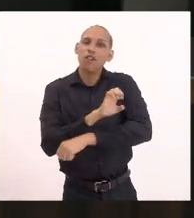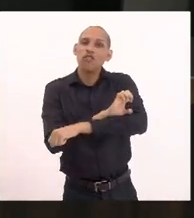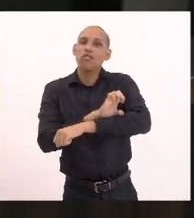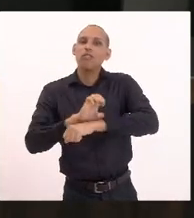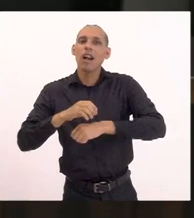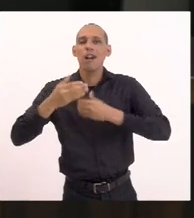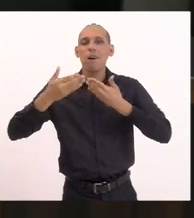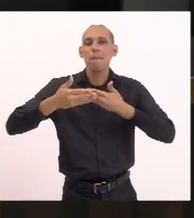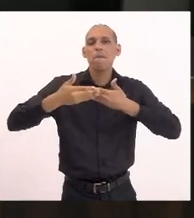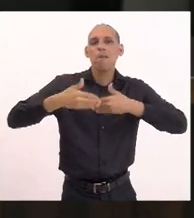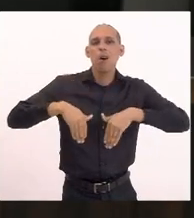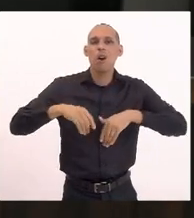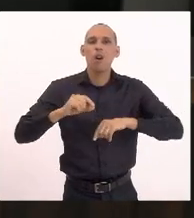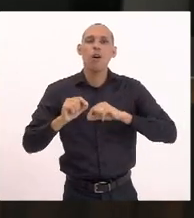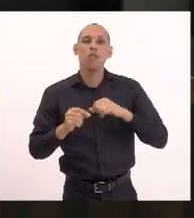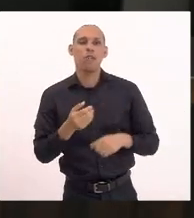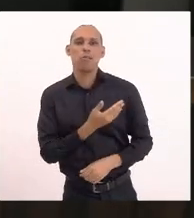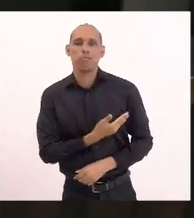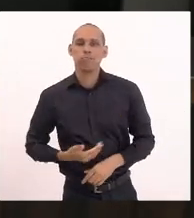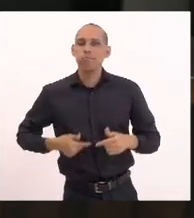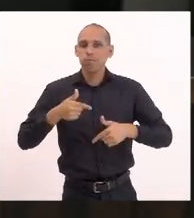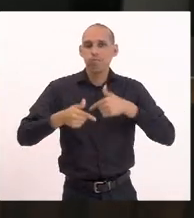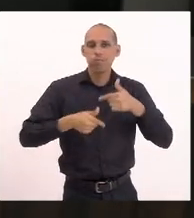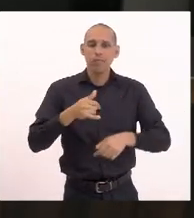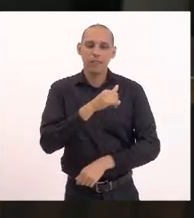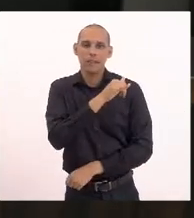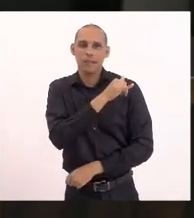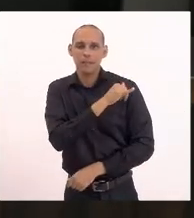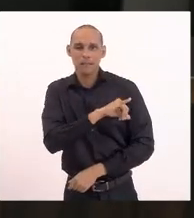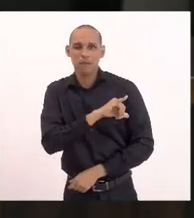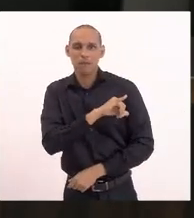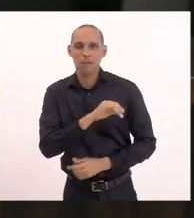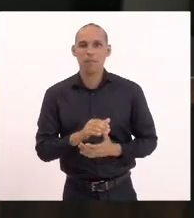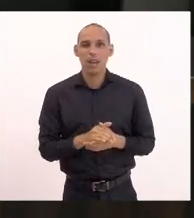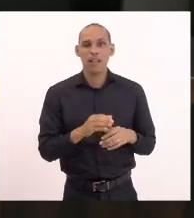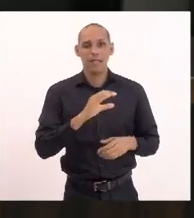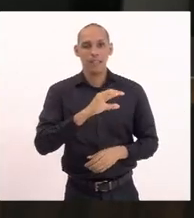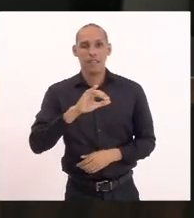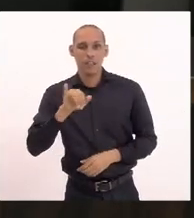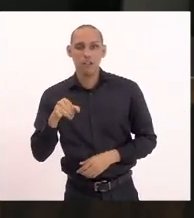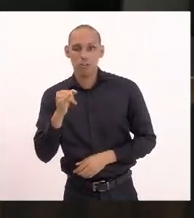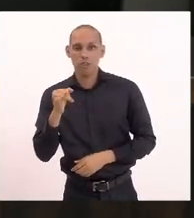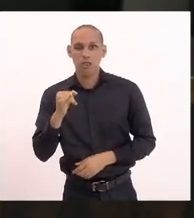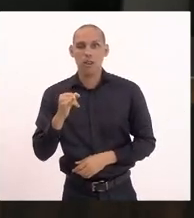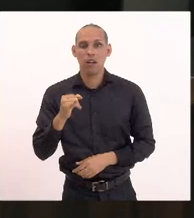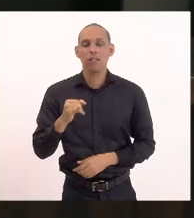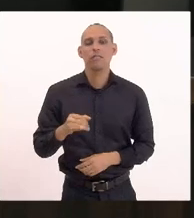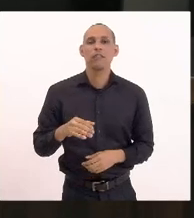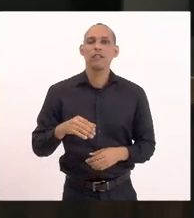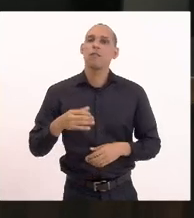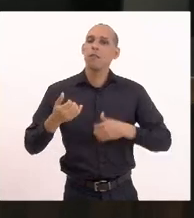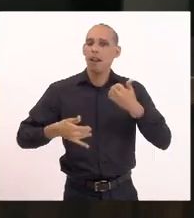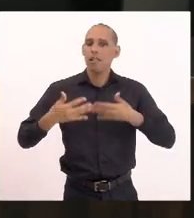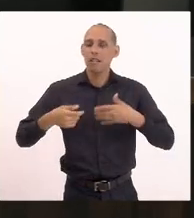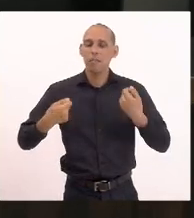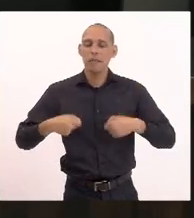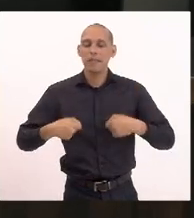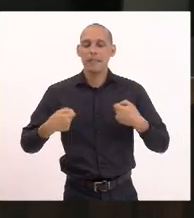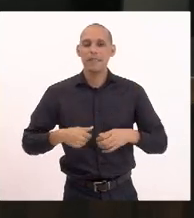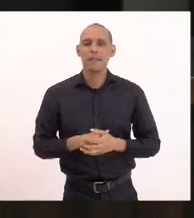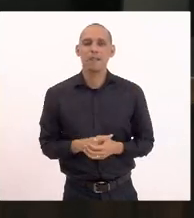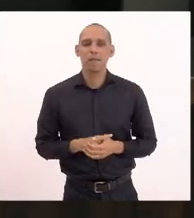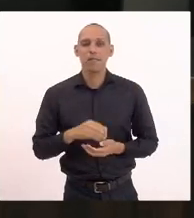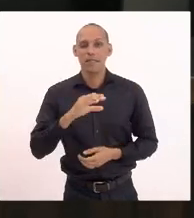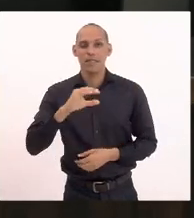servidores públicos no âmbito do Estado do Rio de Janeiro, pendendo de pareceres das comissões de Constituição e Justiça e de Servidores Públicos. Para emitir parecer pela Comissão de Constituição